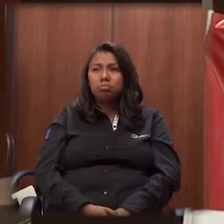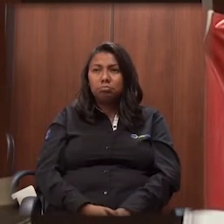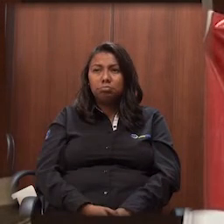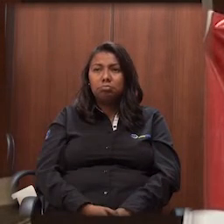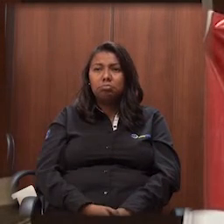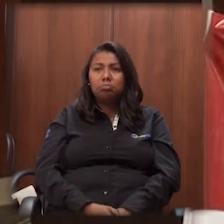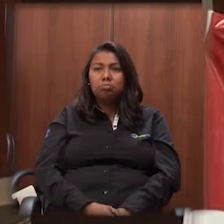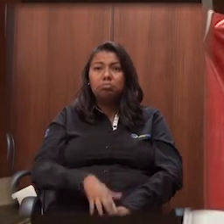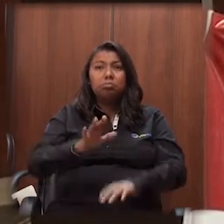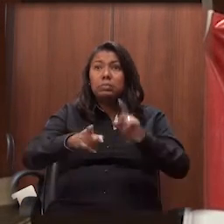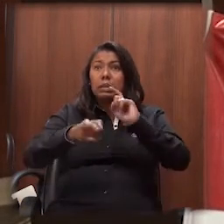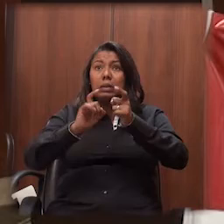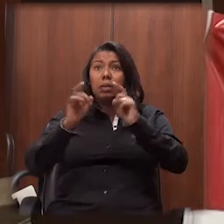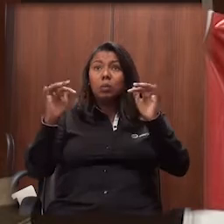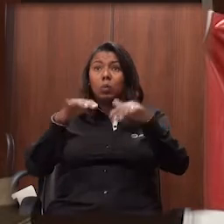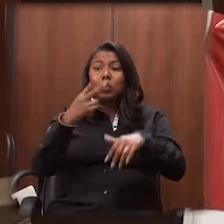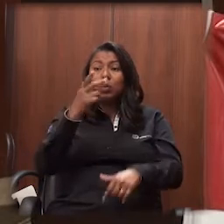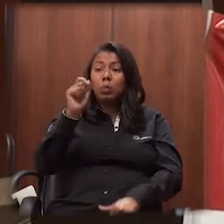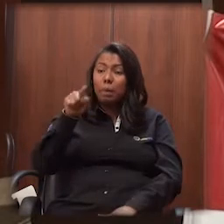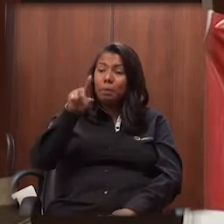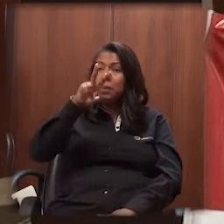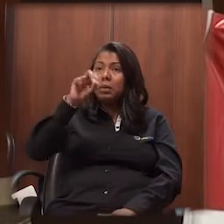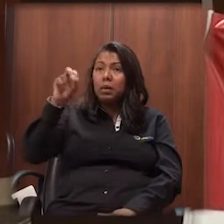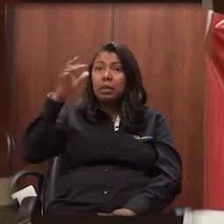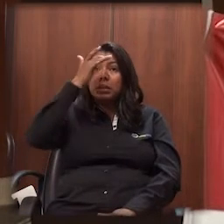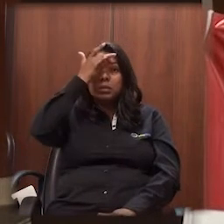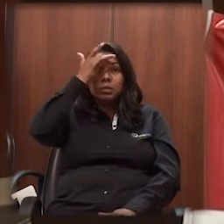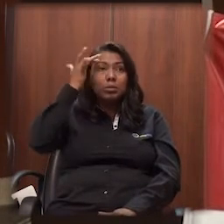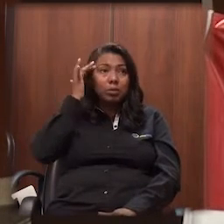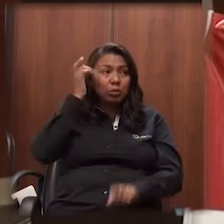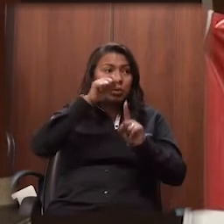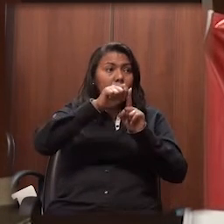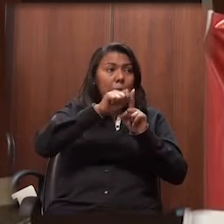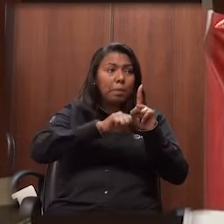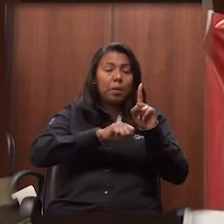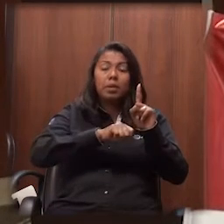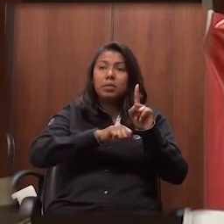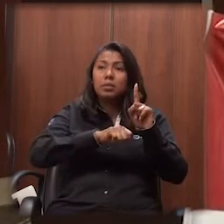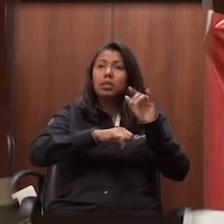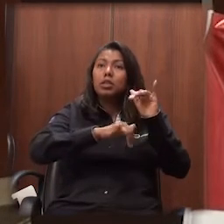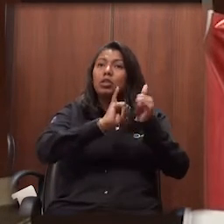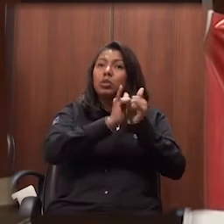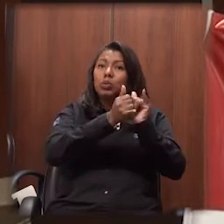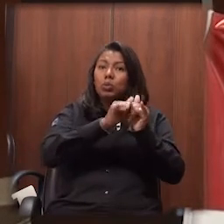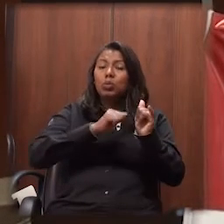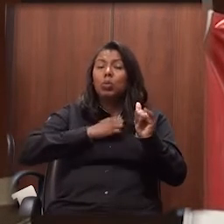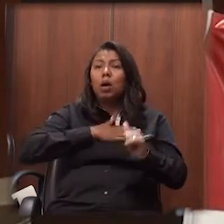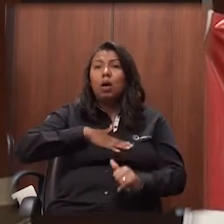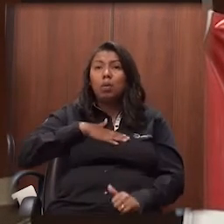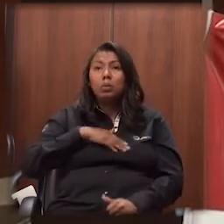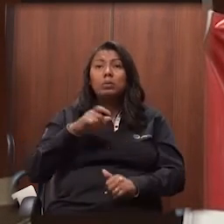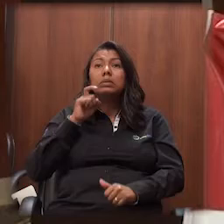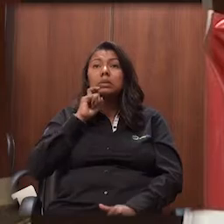de 2.500 pessoas ao longo dos meses de julho, agosto e setembro de 2017,